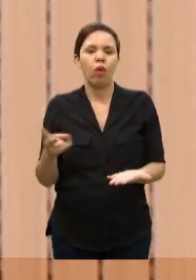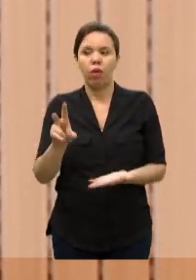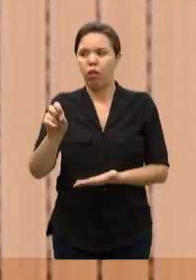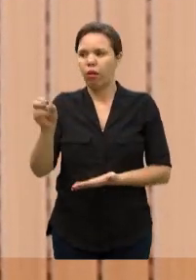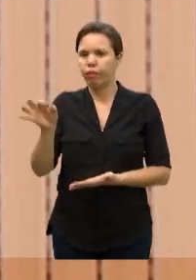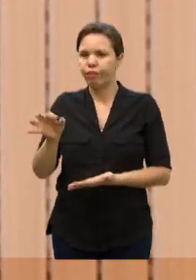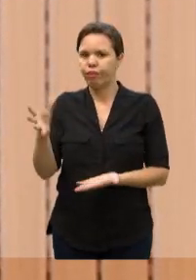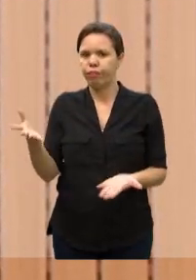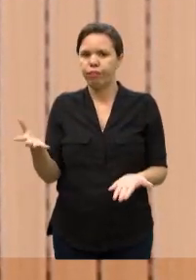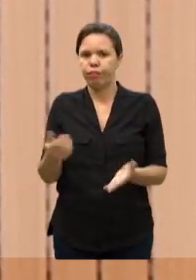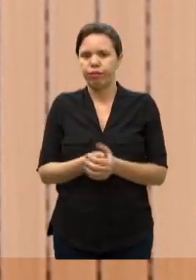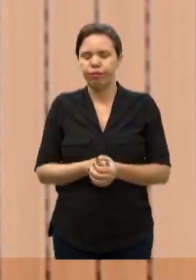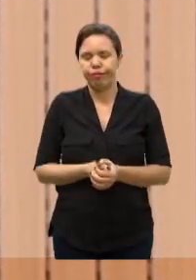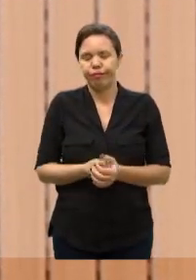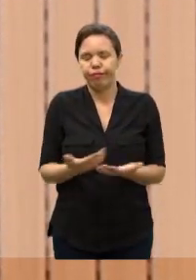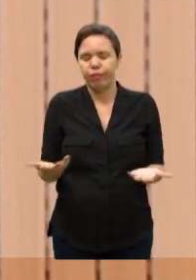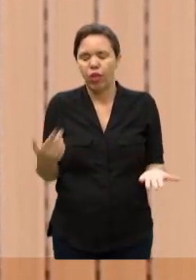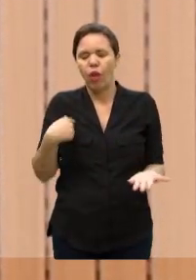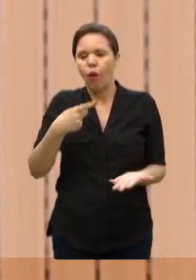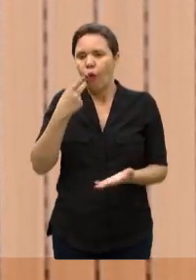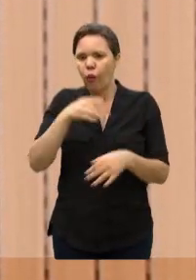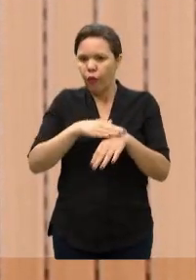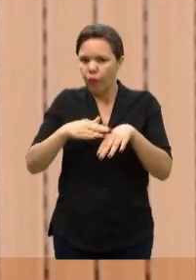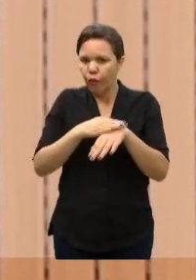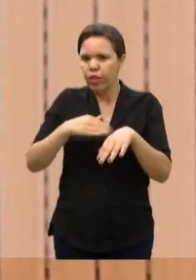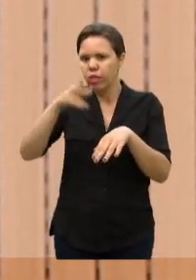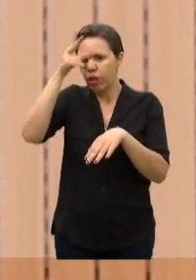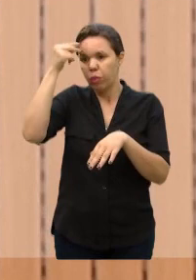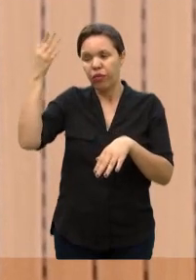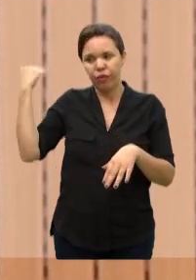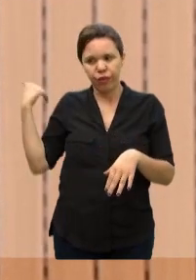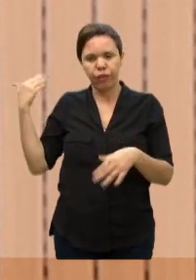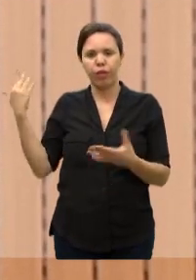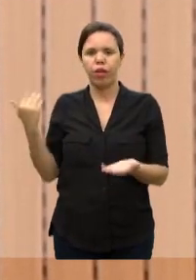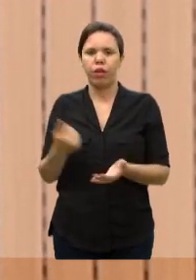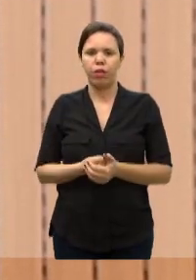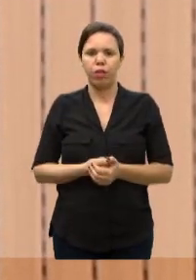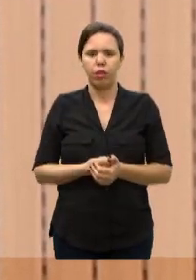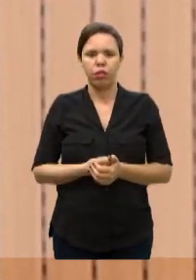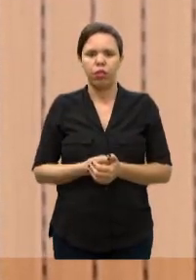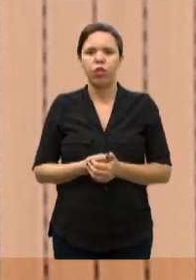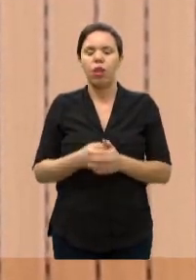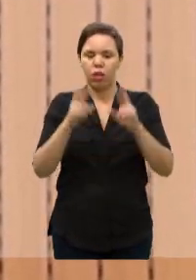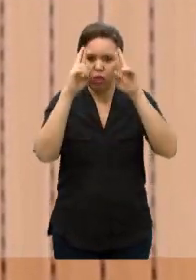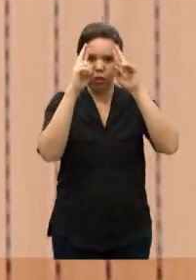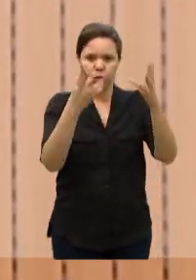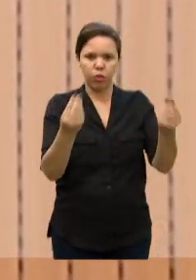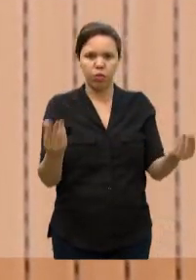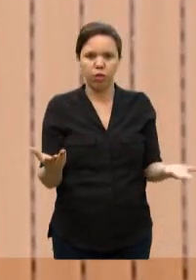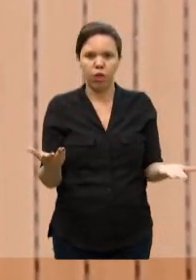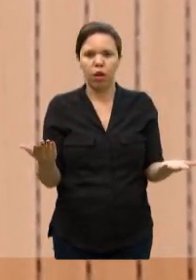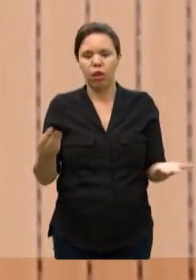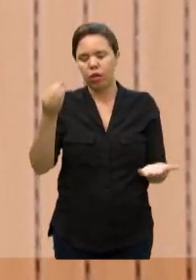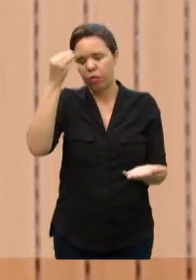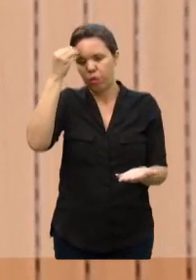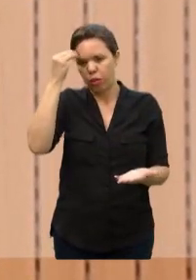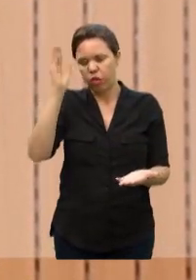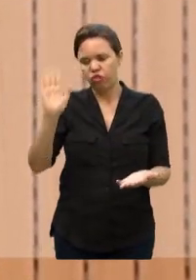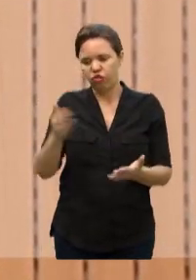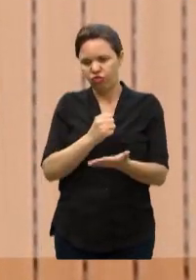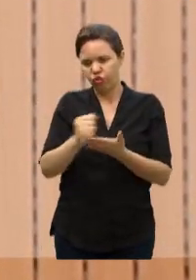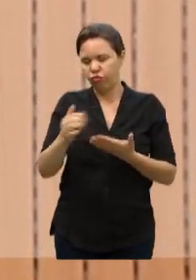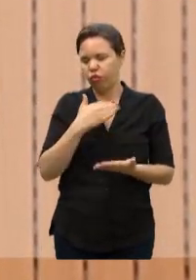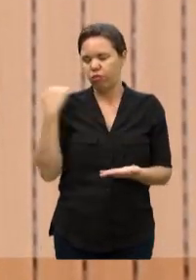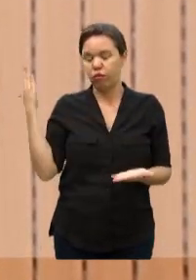centavos. Eu falei com o Magalhães na época, né, eu respeito muito ele hoje em memória, né? Mas a